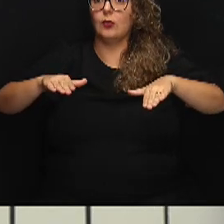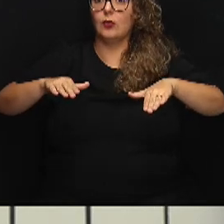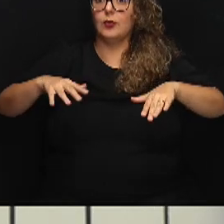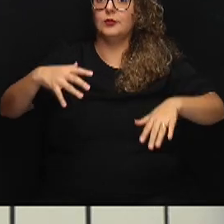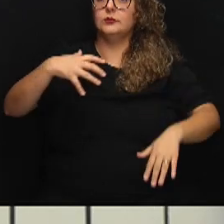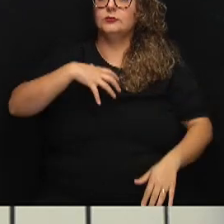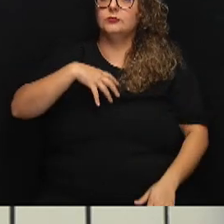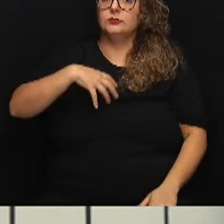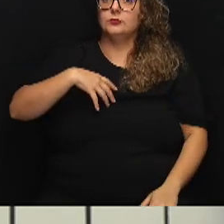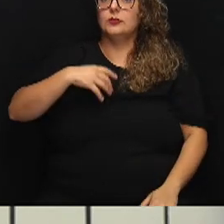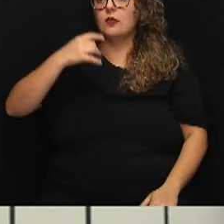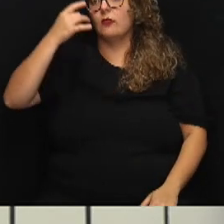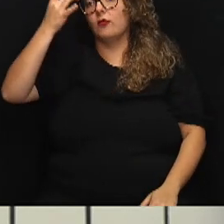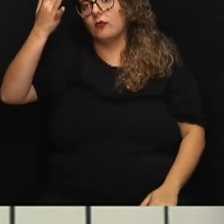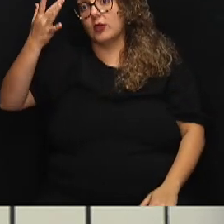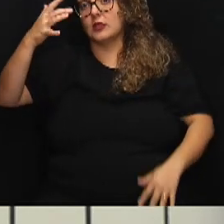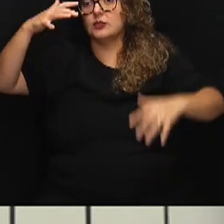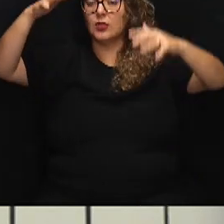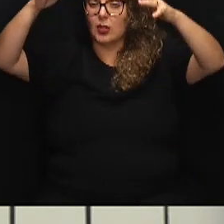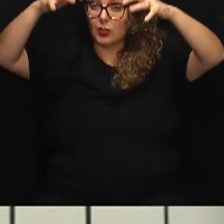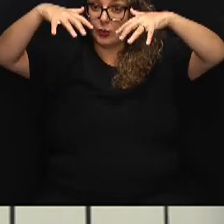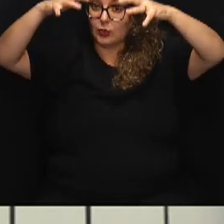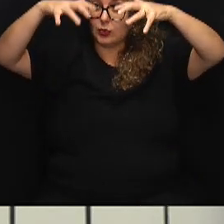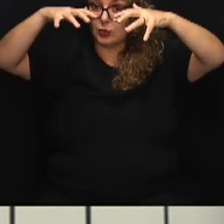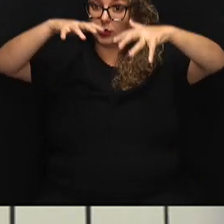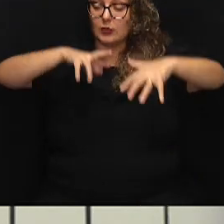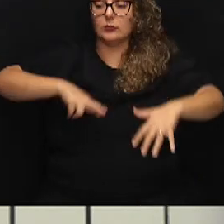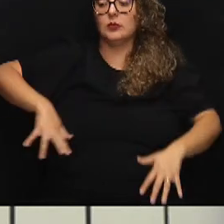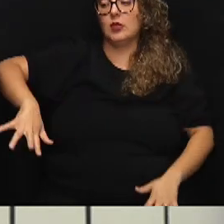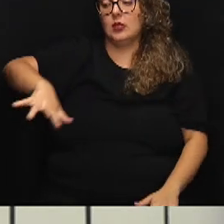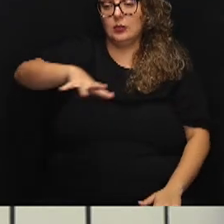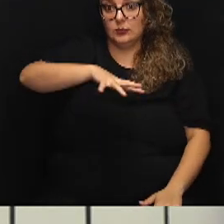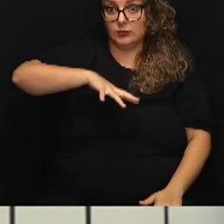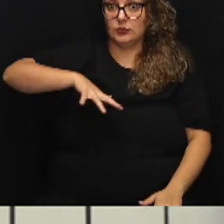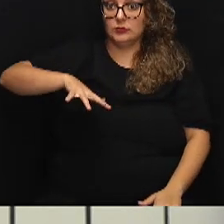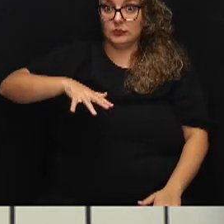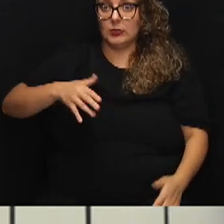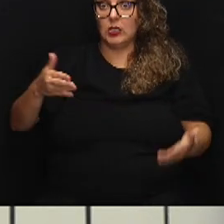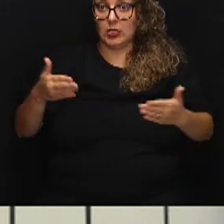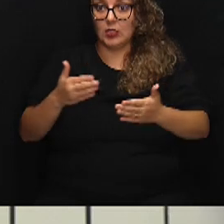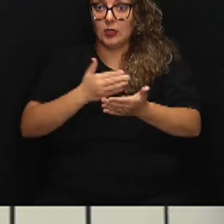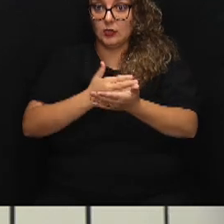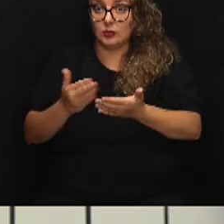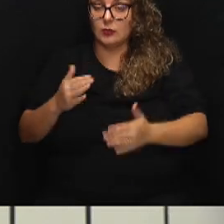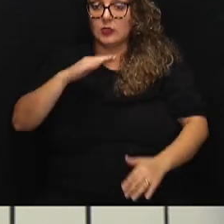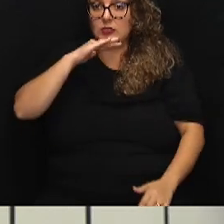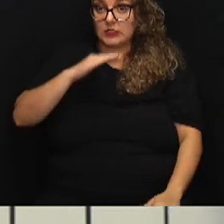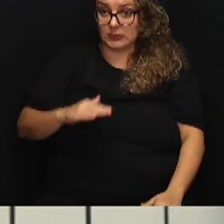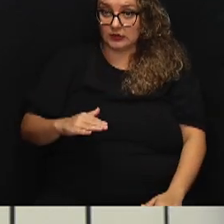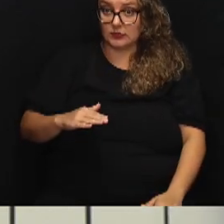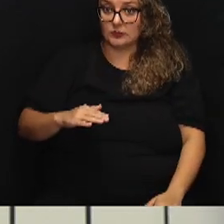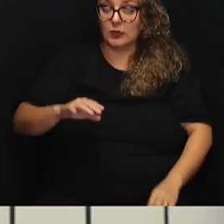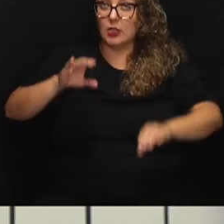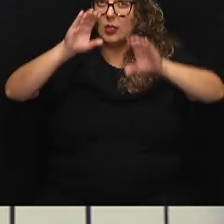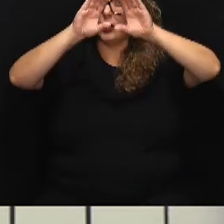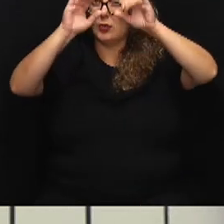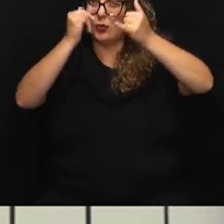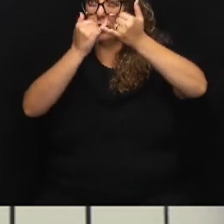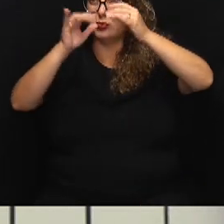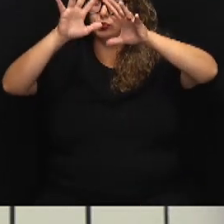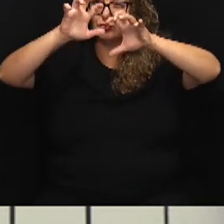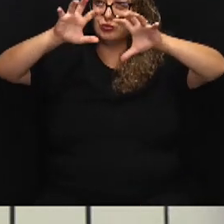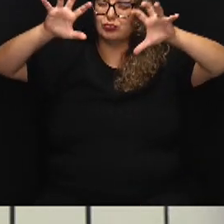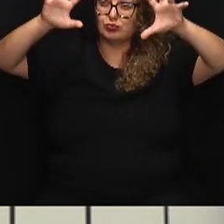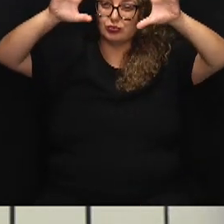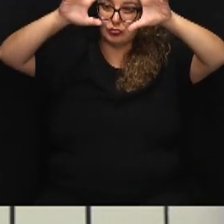condições favoráveis às chuvas aqui na região, pelo menos agora no início da tarde. Céu parcialmente nublado,